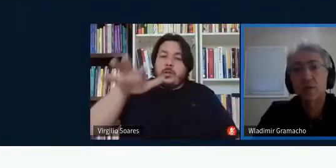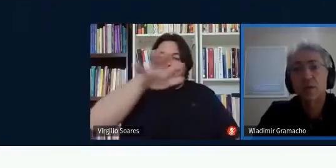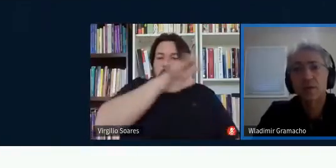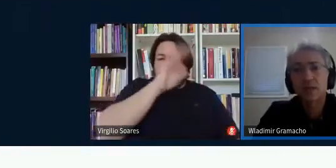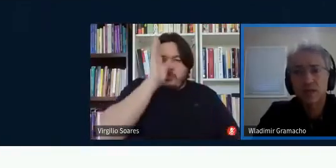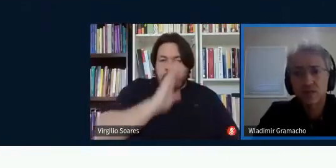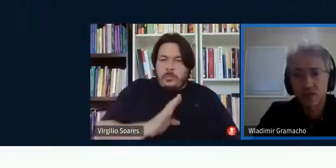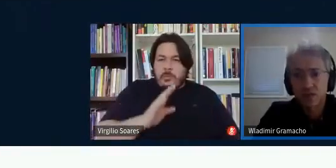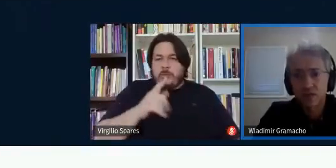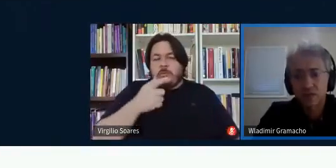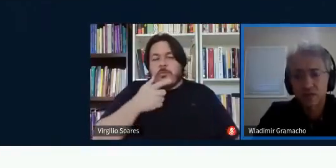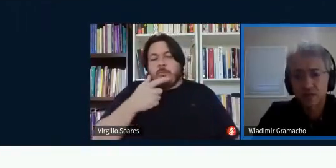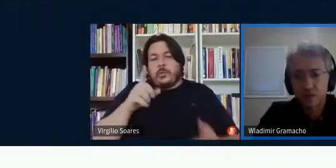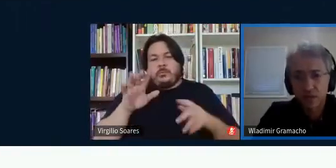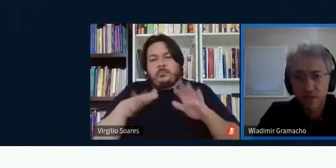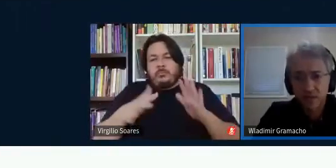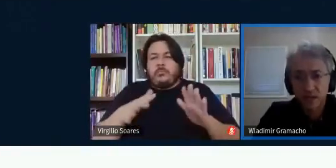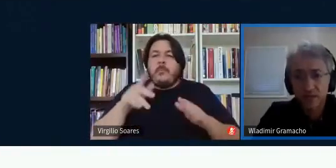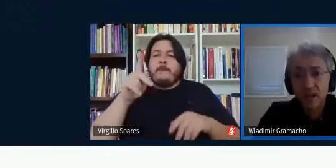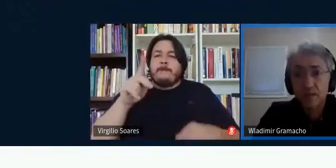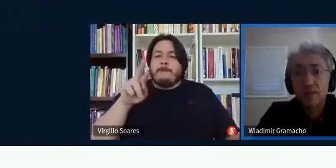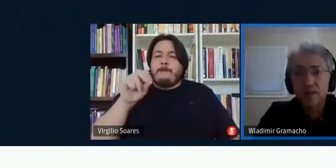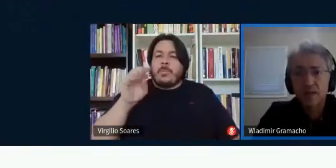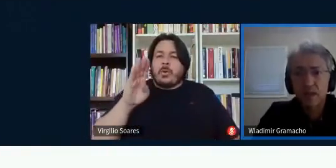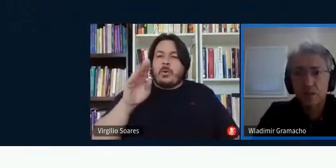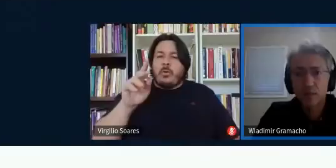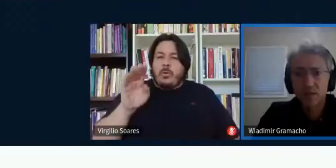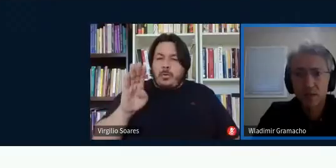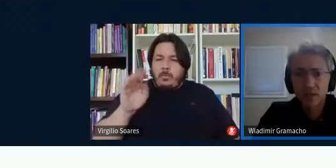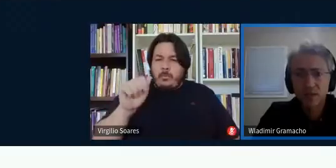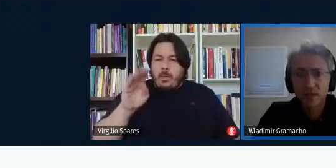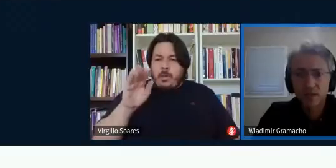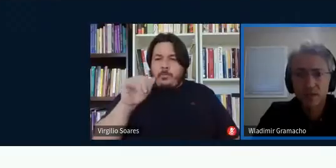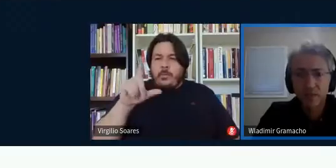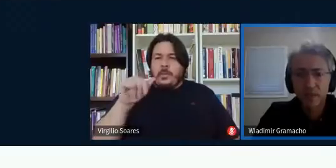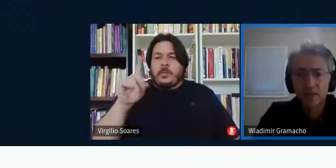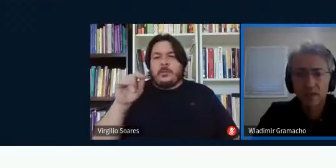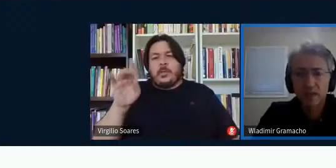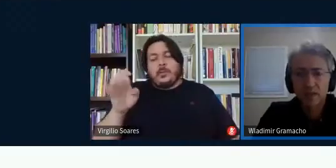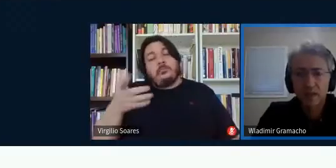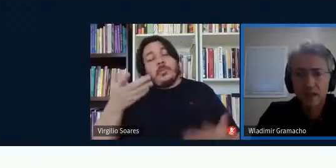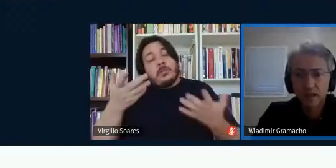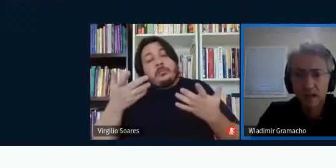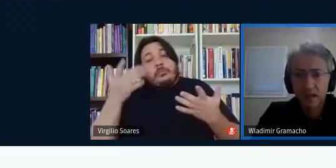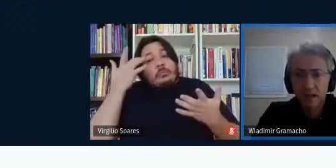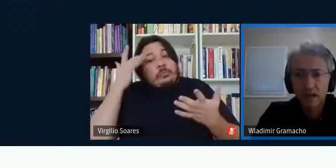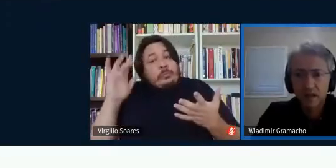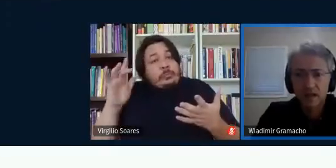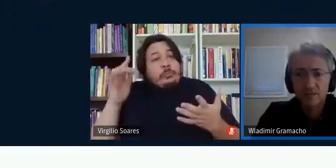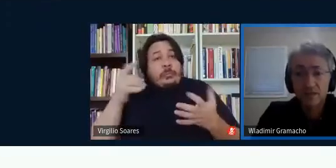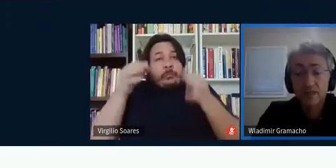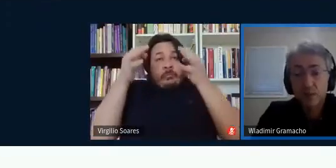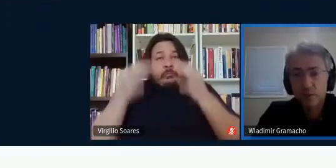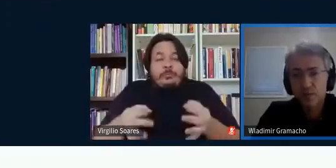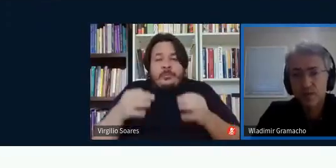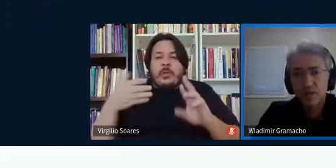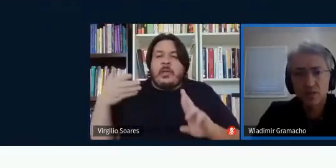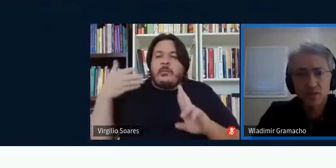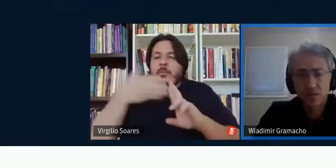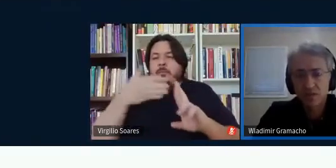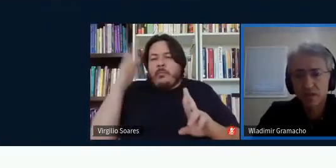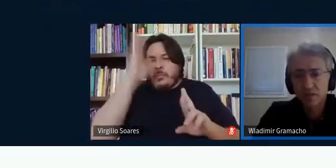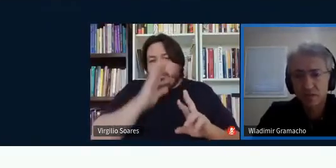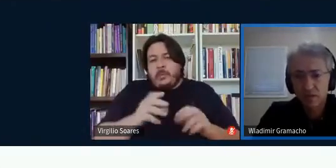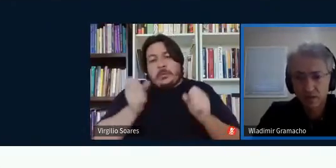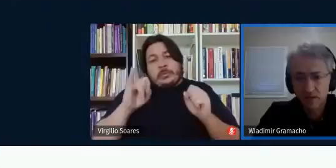amostra probabilística, então a gente não pode dizer que ela vai representar a população brasileira, né? Se for possível,